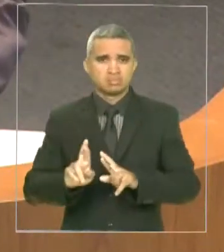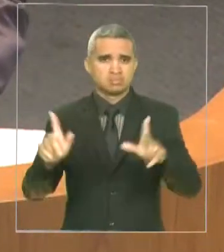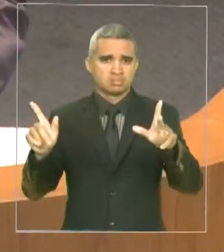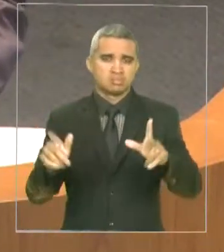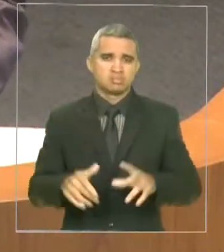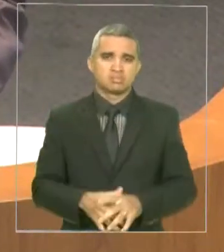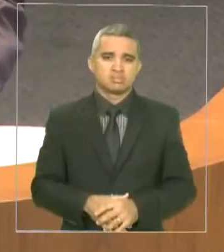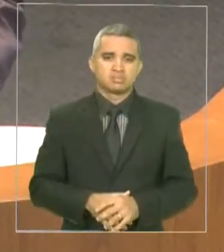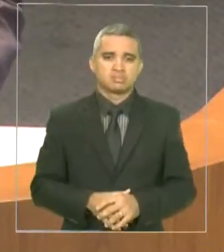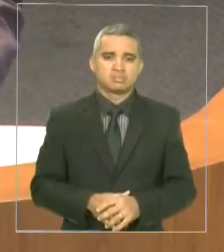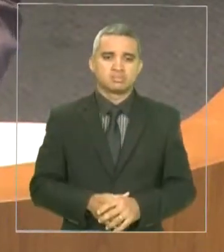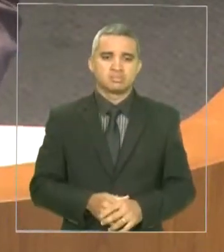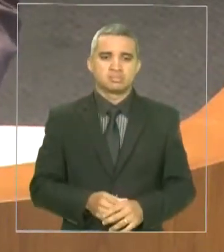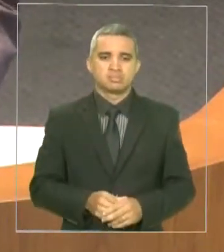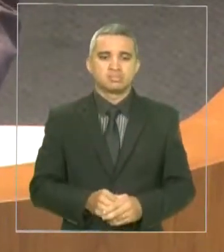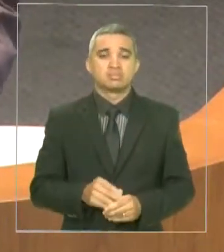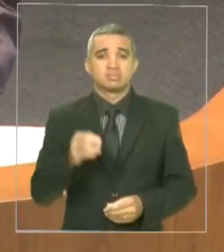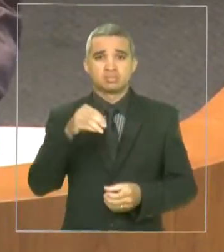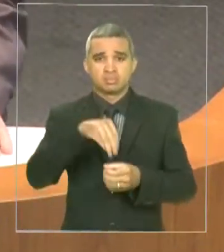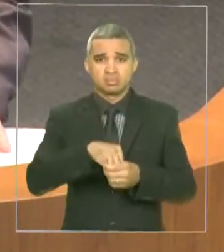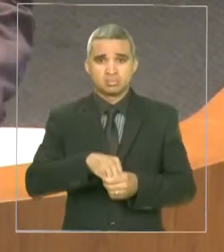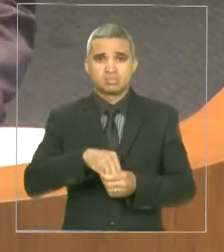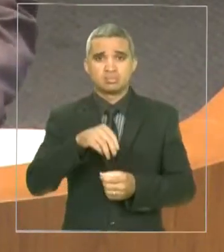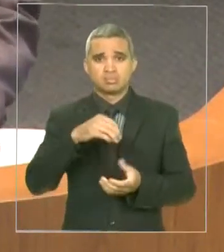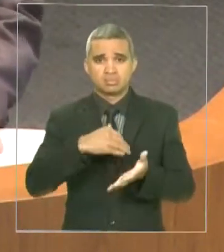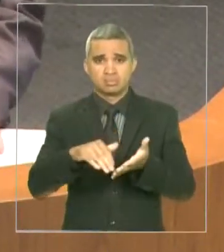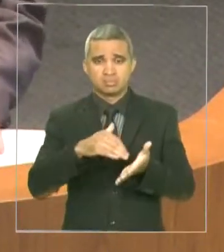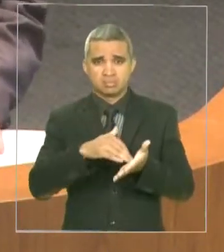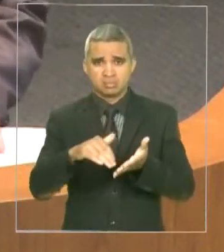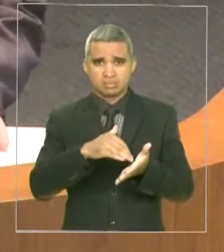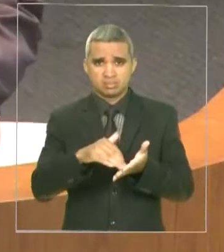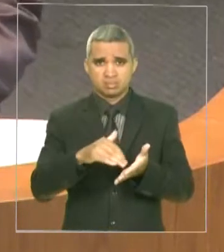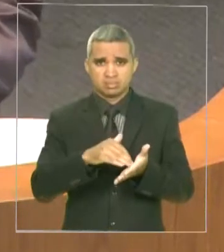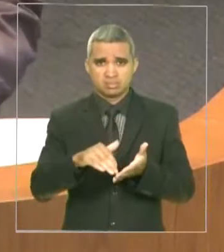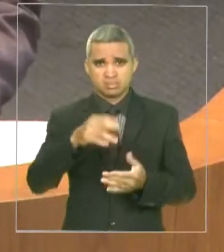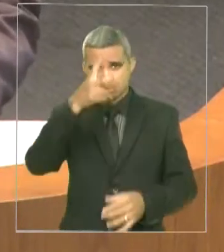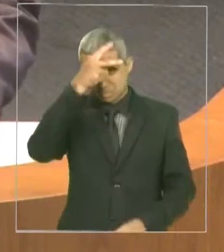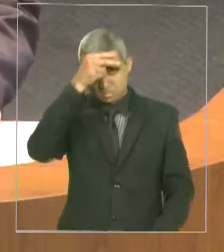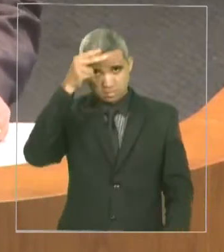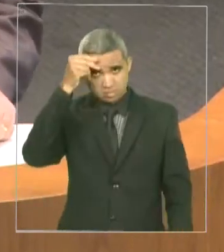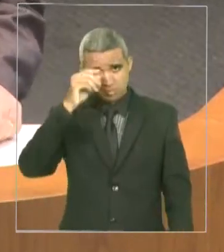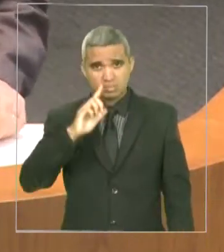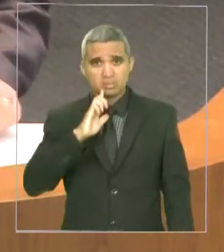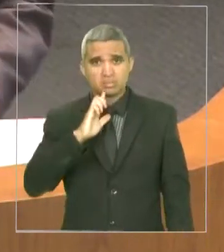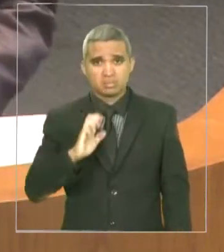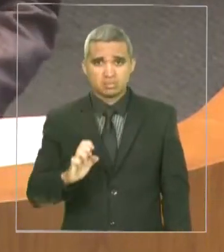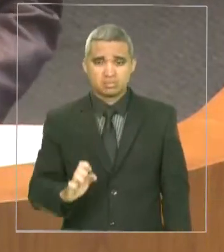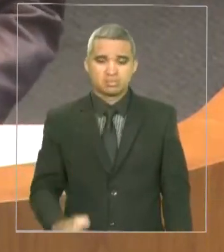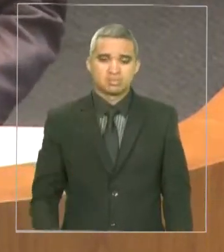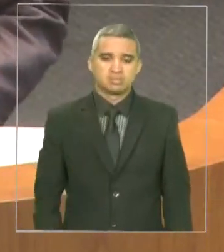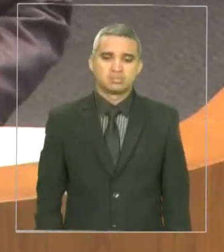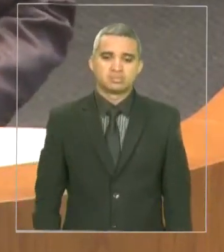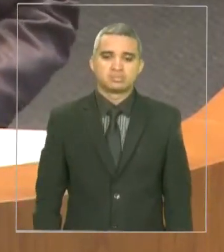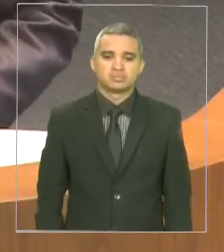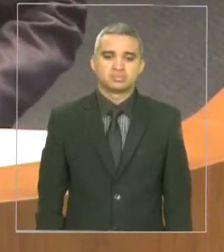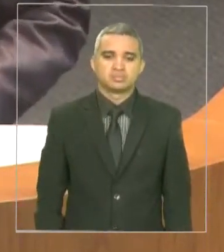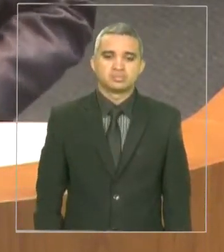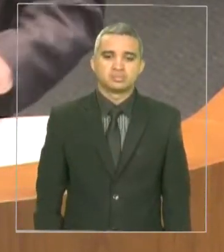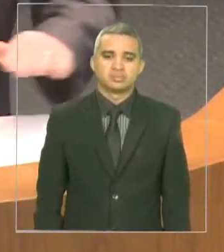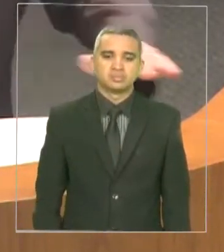dentro do secretariado do prefeito Edivaldo Holanda Júnior.